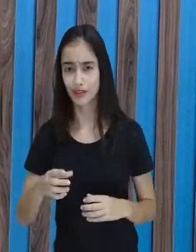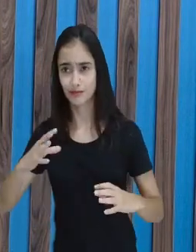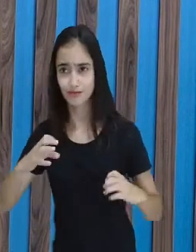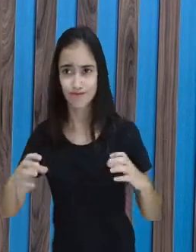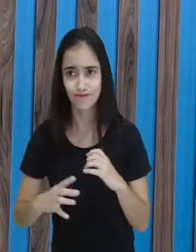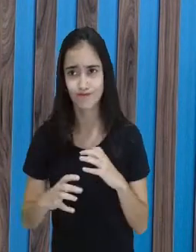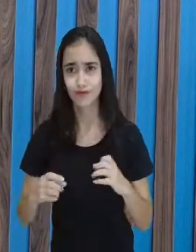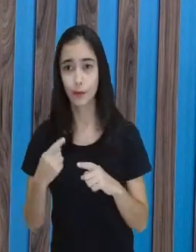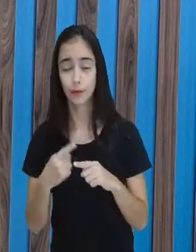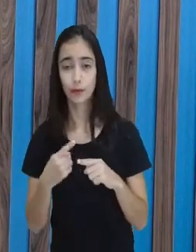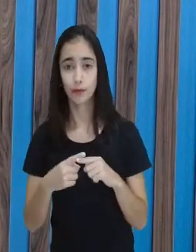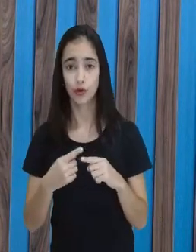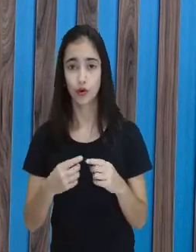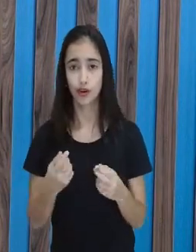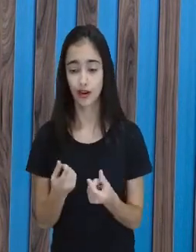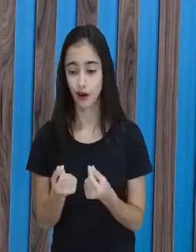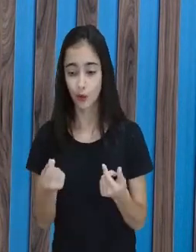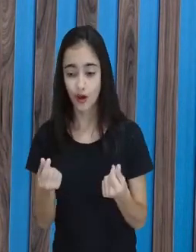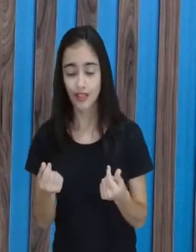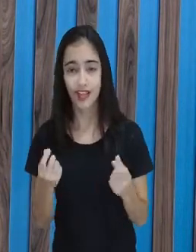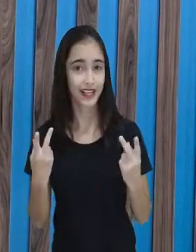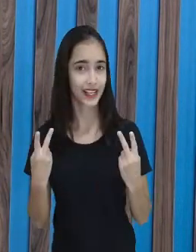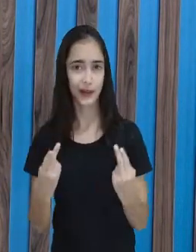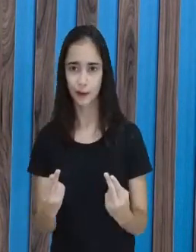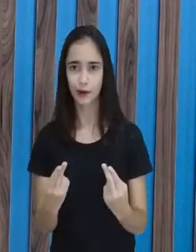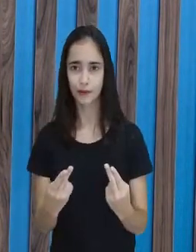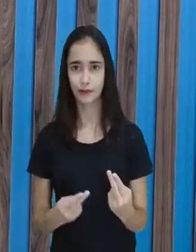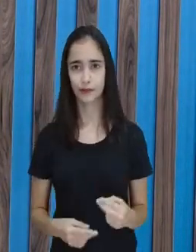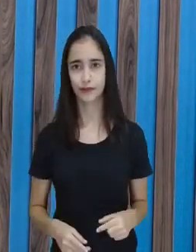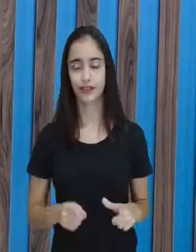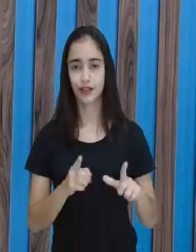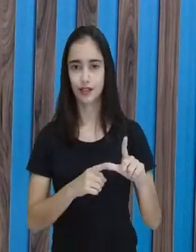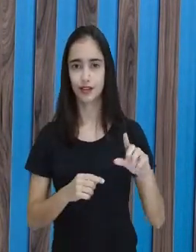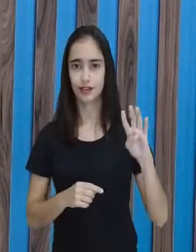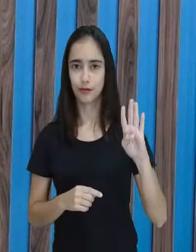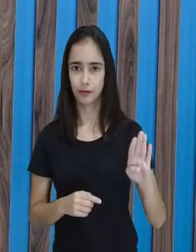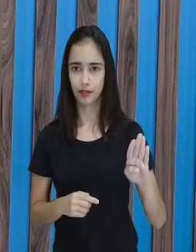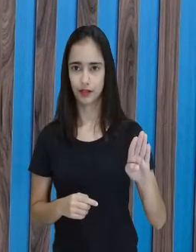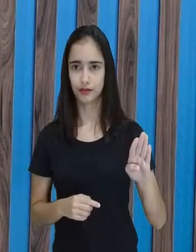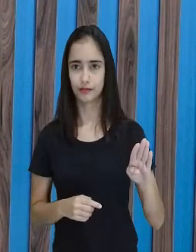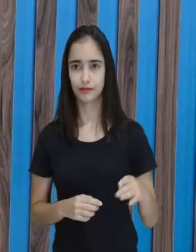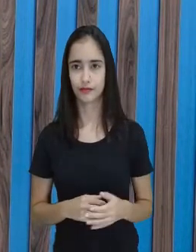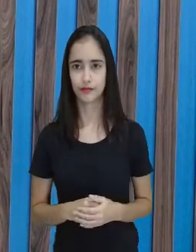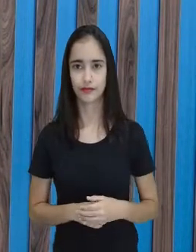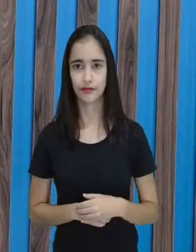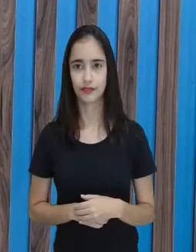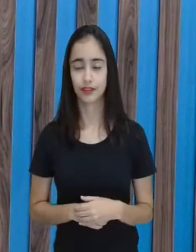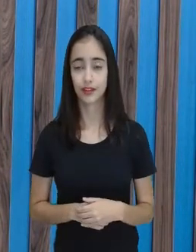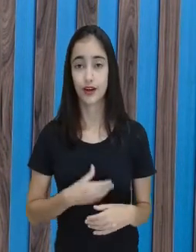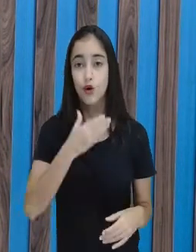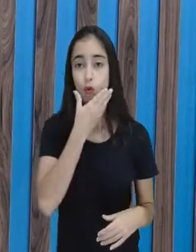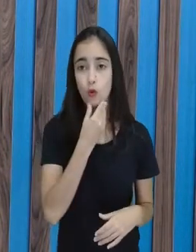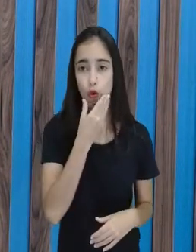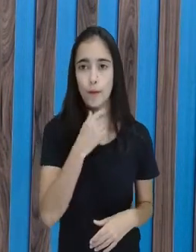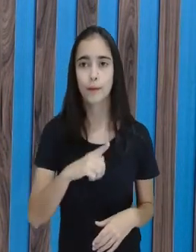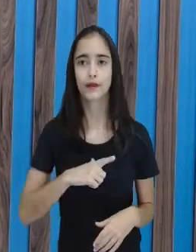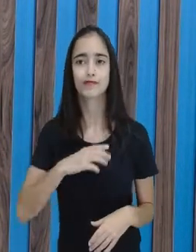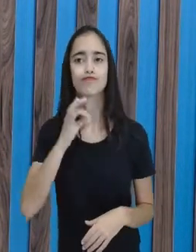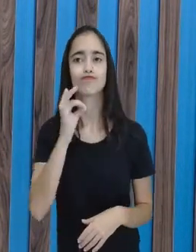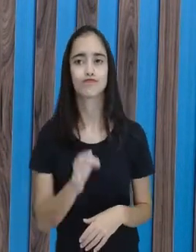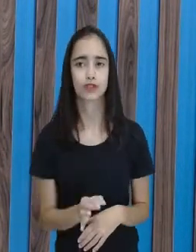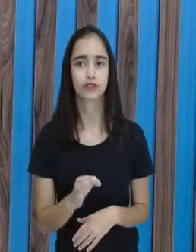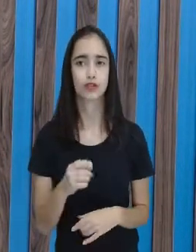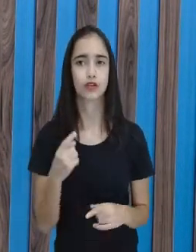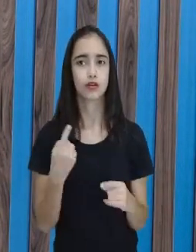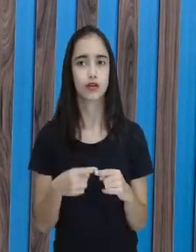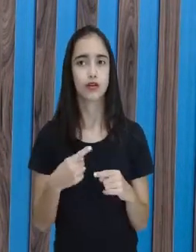quantias são iguais. Letra B: Ele está com a razão, pois ela quer